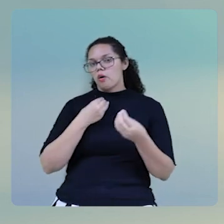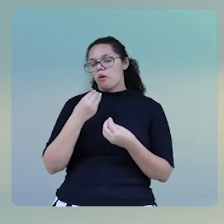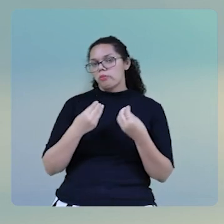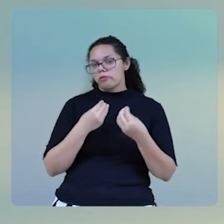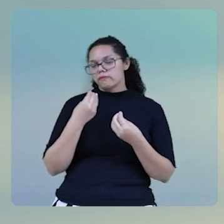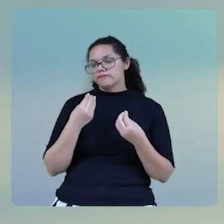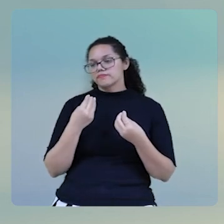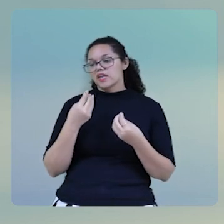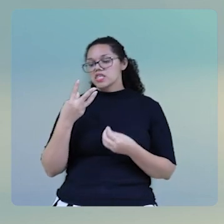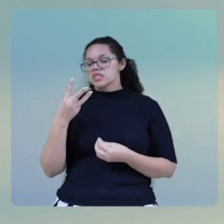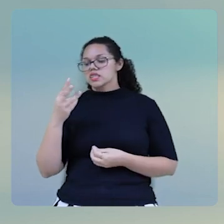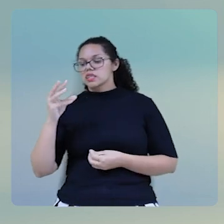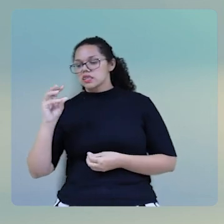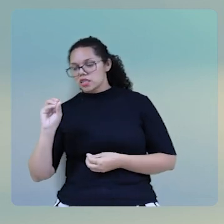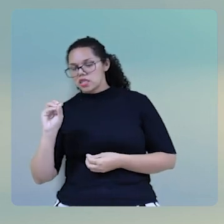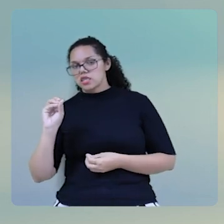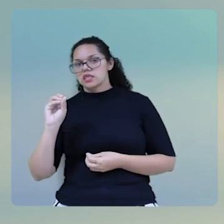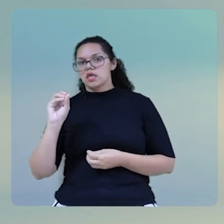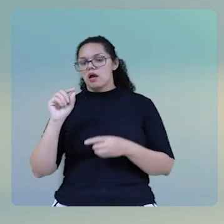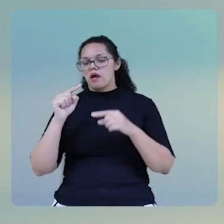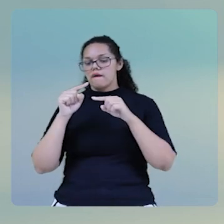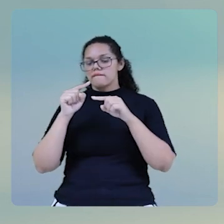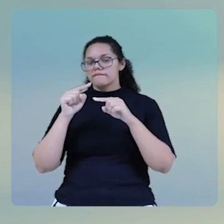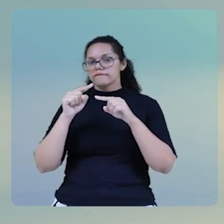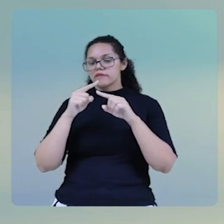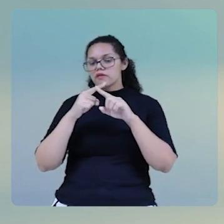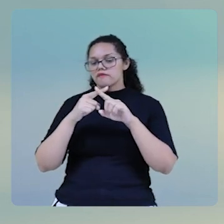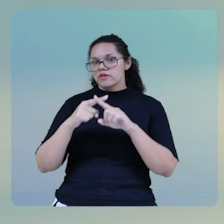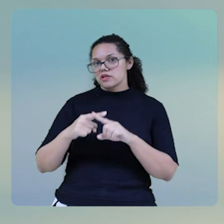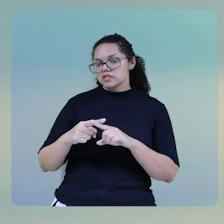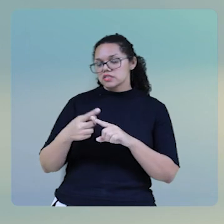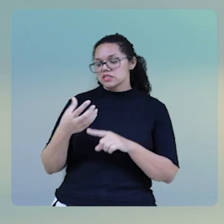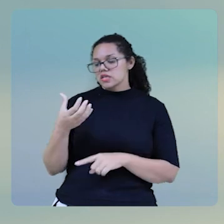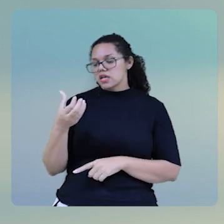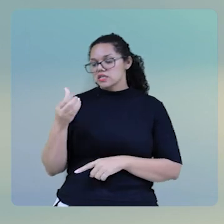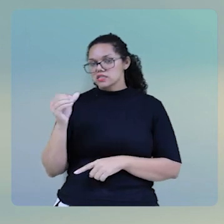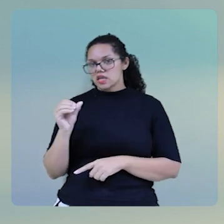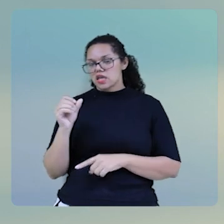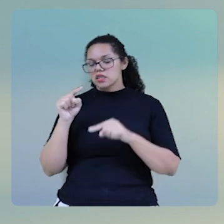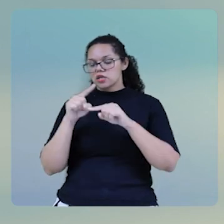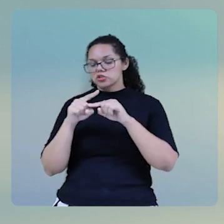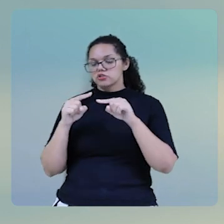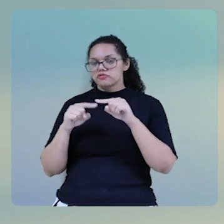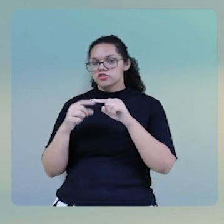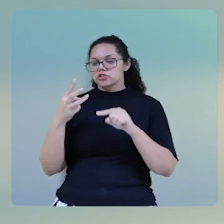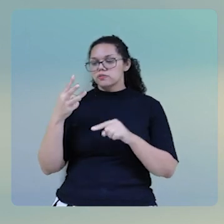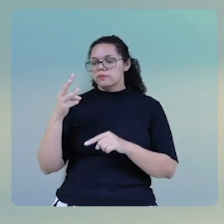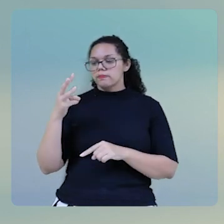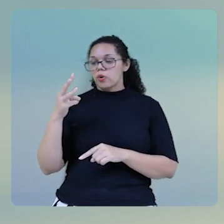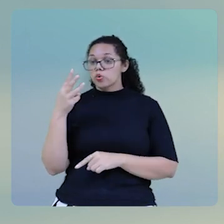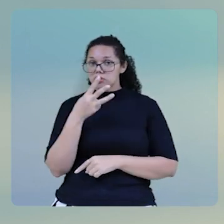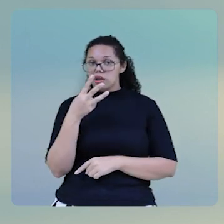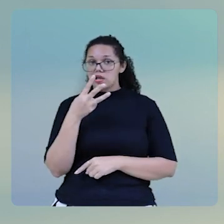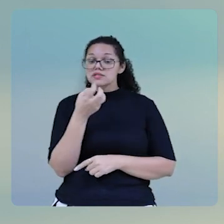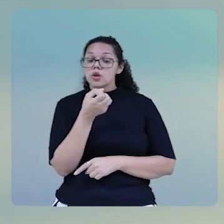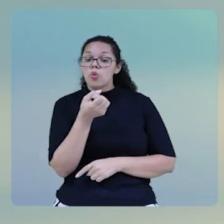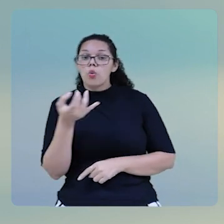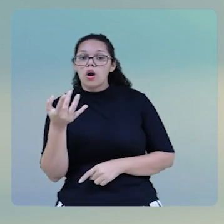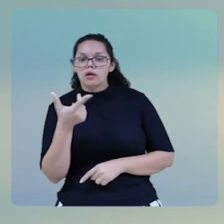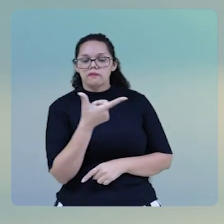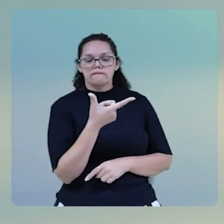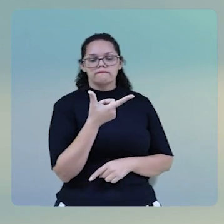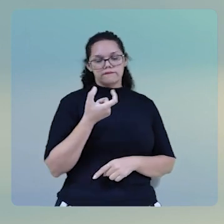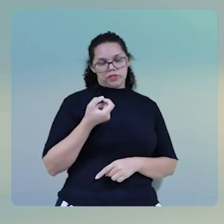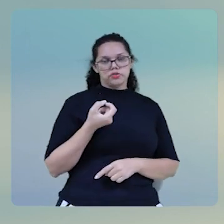soma. Posso cortar esse rapaz com esse, aqui dá 1, aqui dá 3, 60 dividido por 3 vai dar quanto? Dá 20. Então, em cima